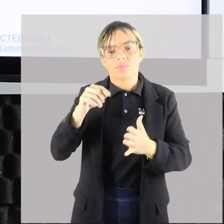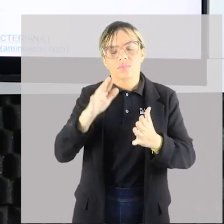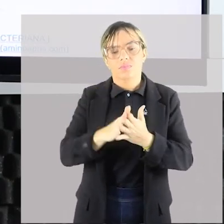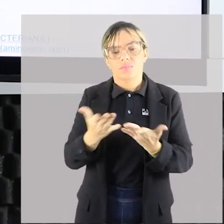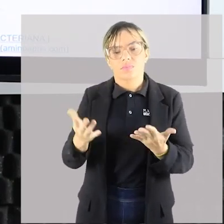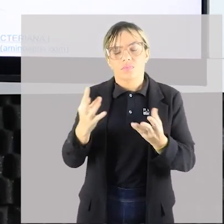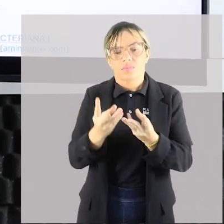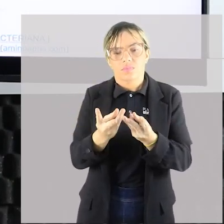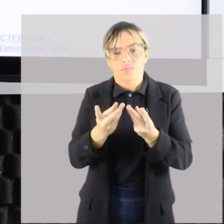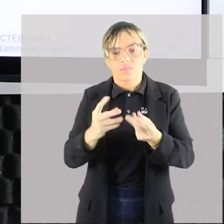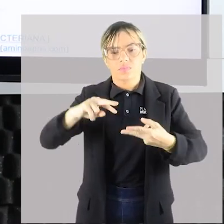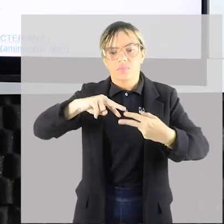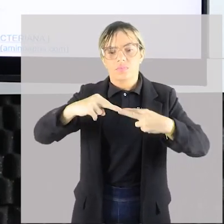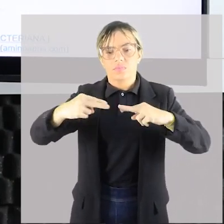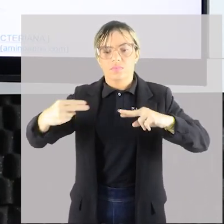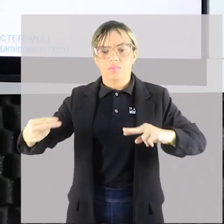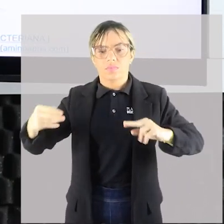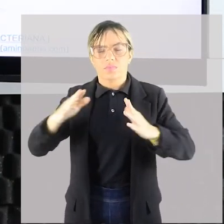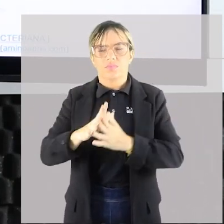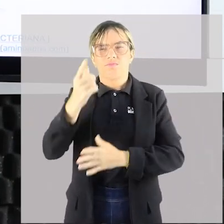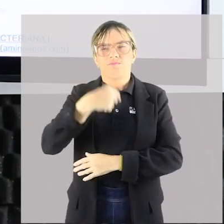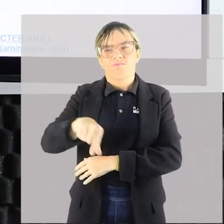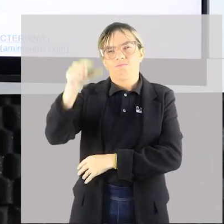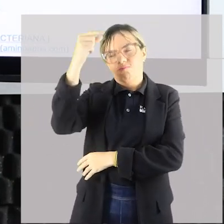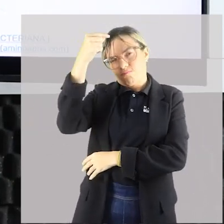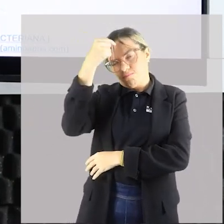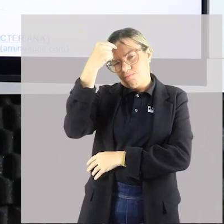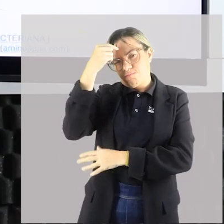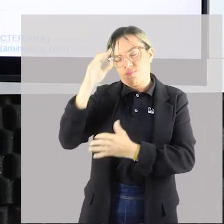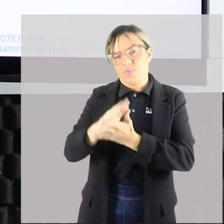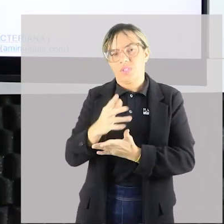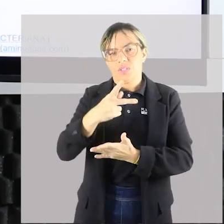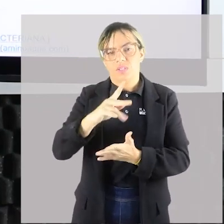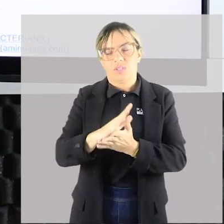um fragmento do DNA. Pensa o seguinte, na tua